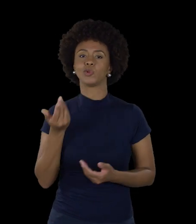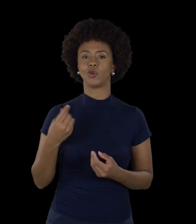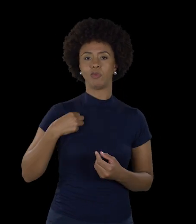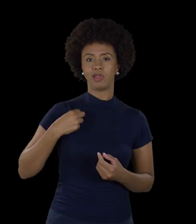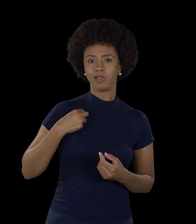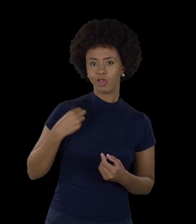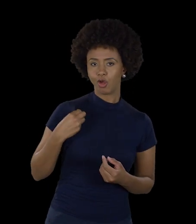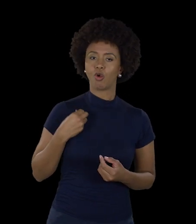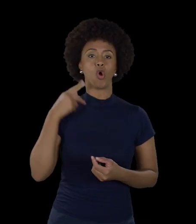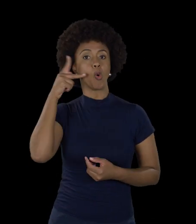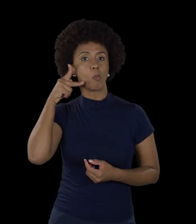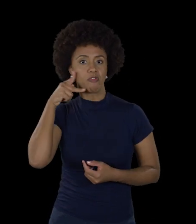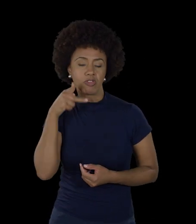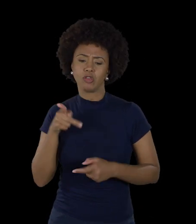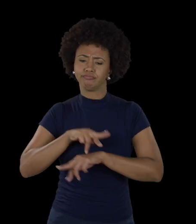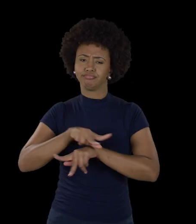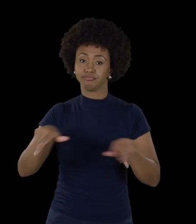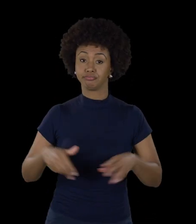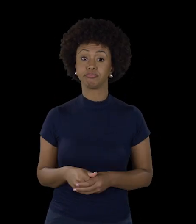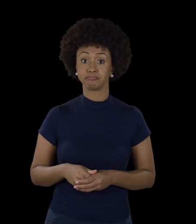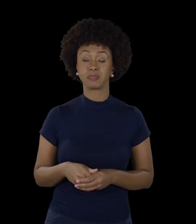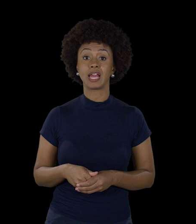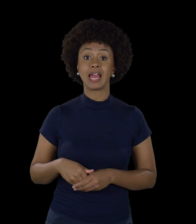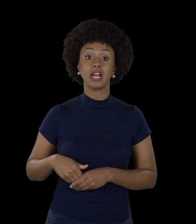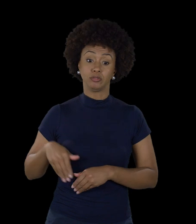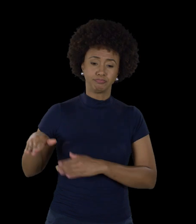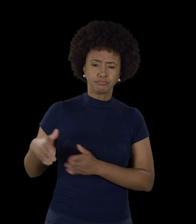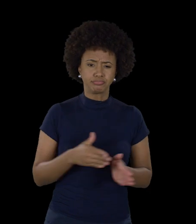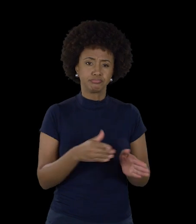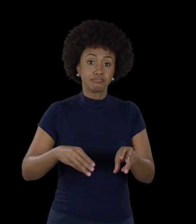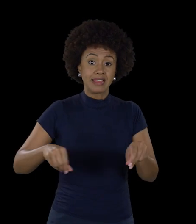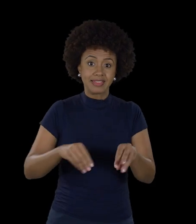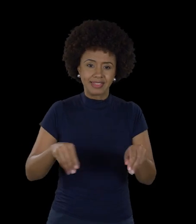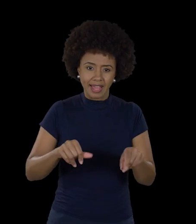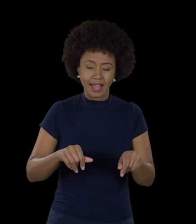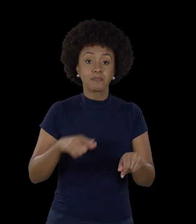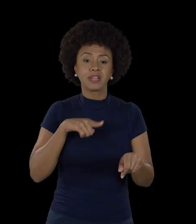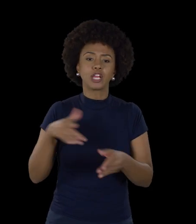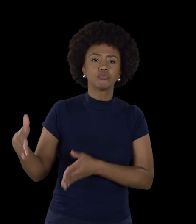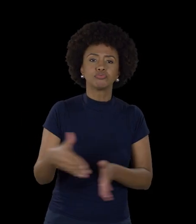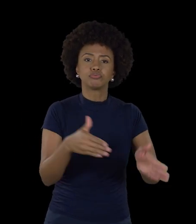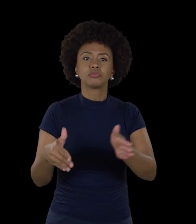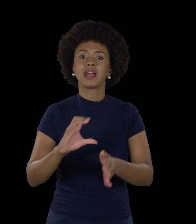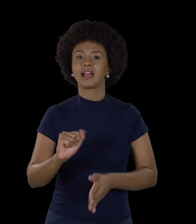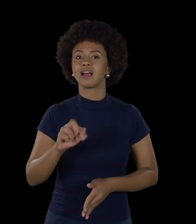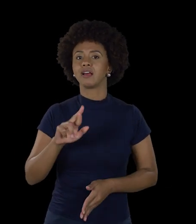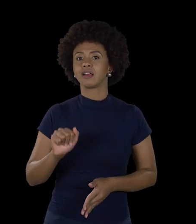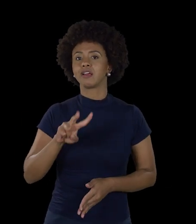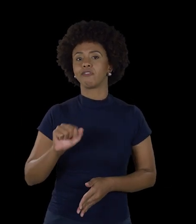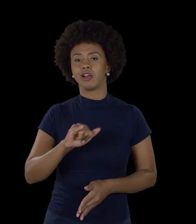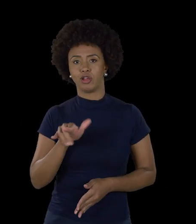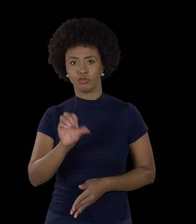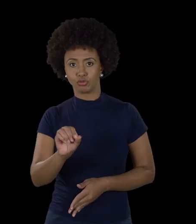vinhos. Em uma estrada de terra de 14 quilômetros, o chamado Circuito Caravaggio, no Valão de São